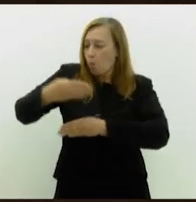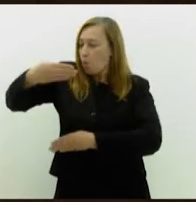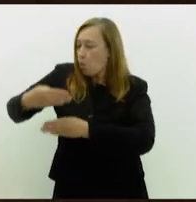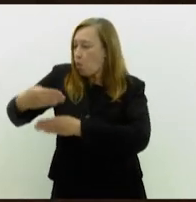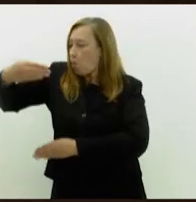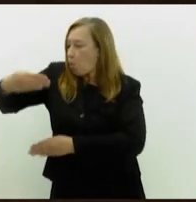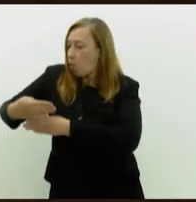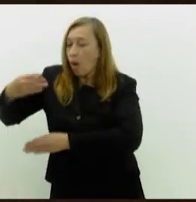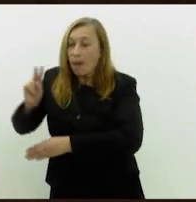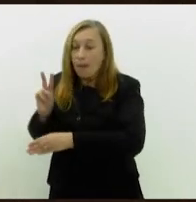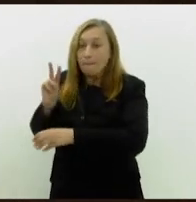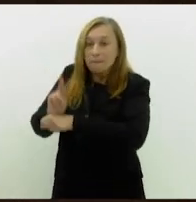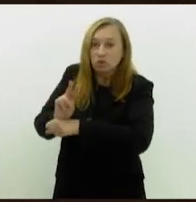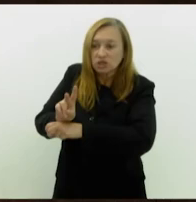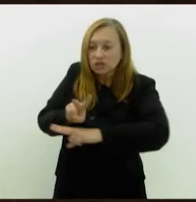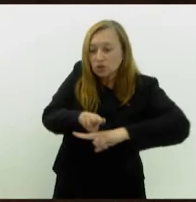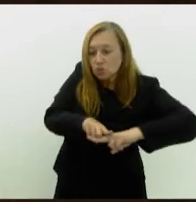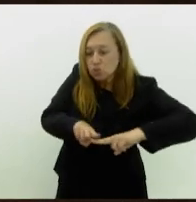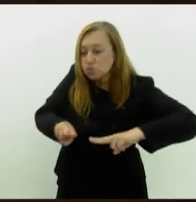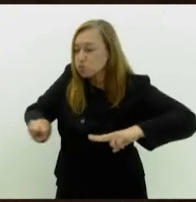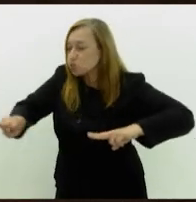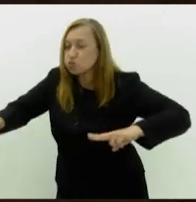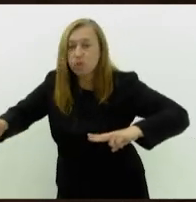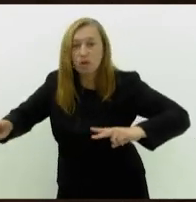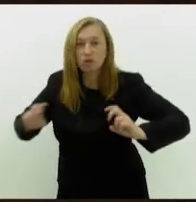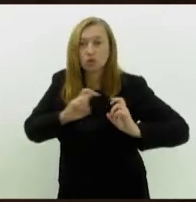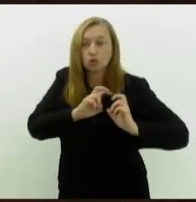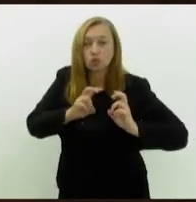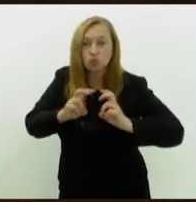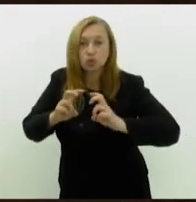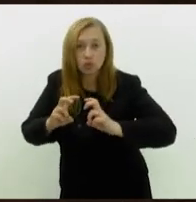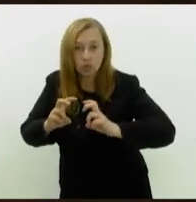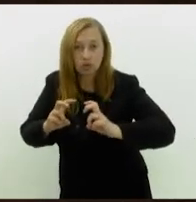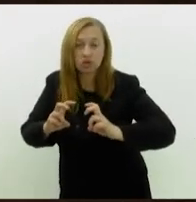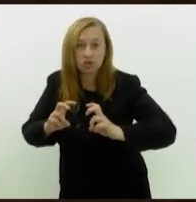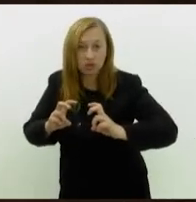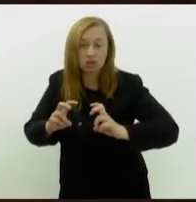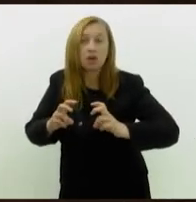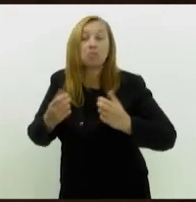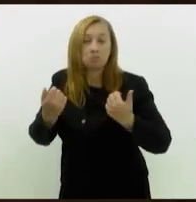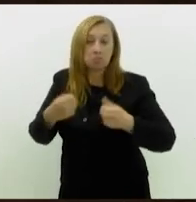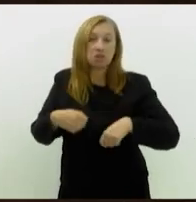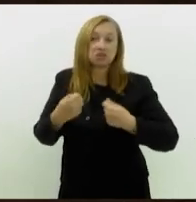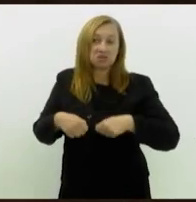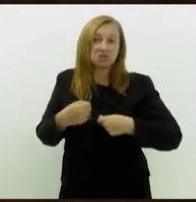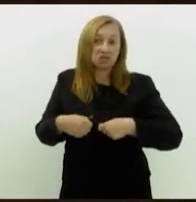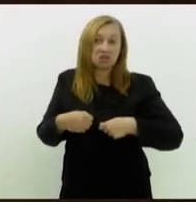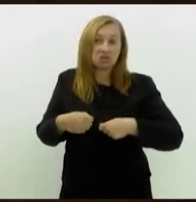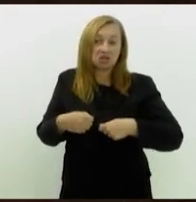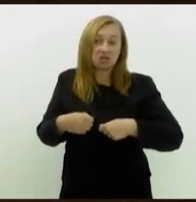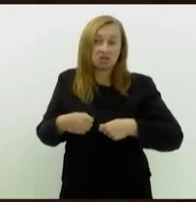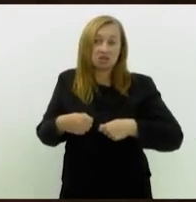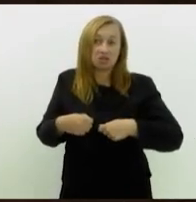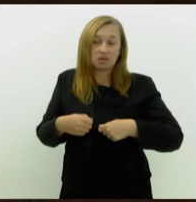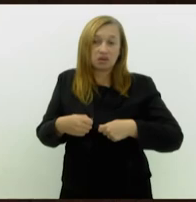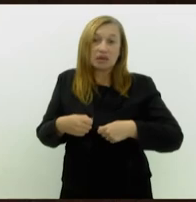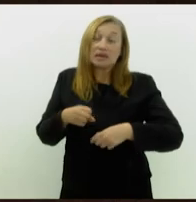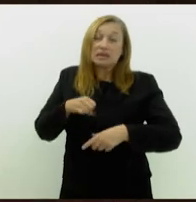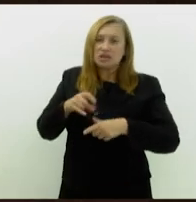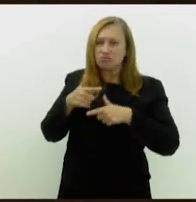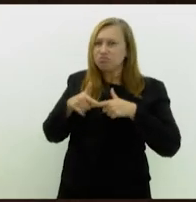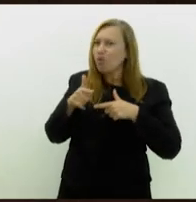malha Ferroviária E também a metroviária do se o